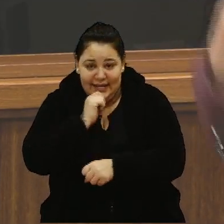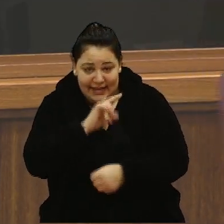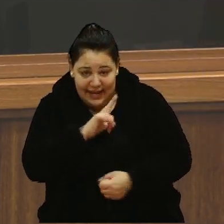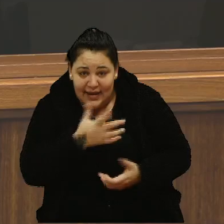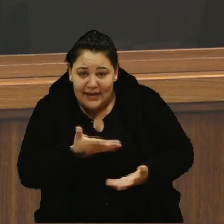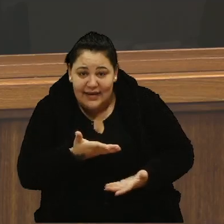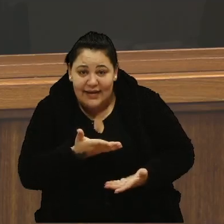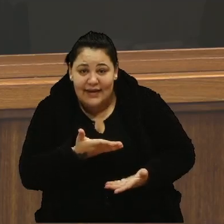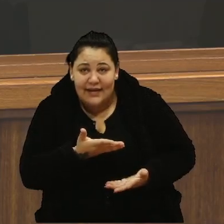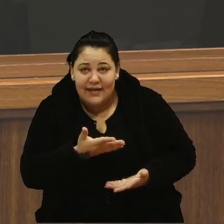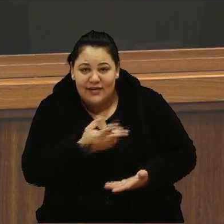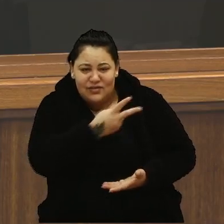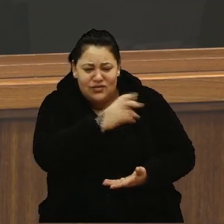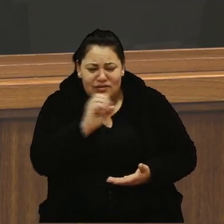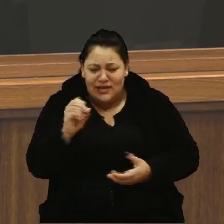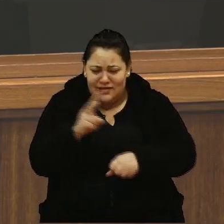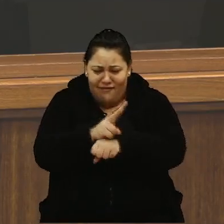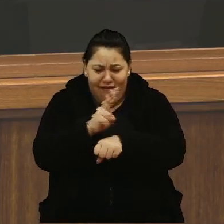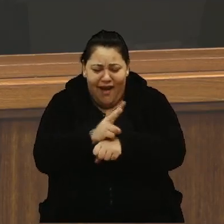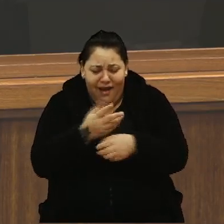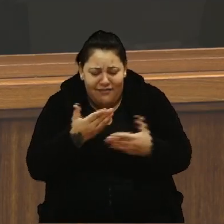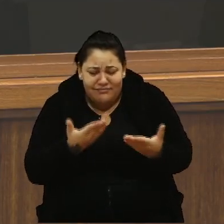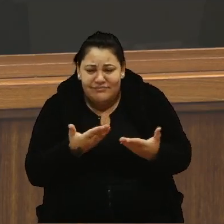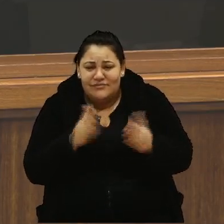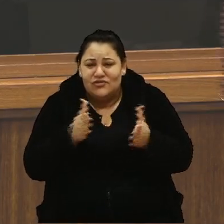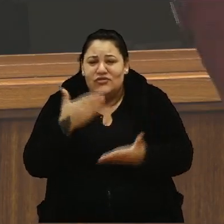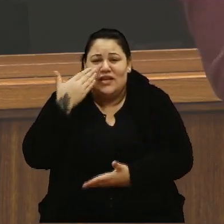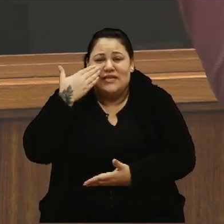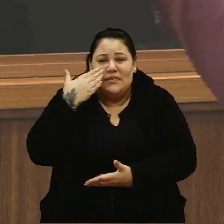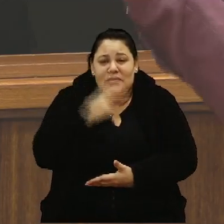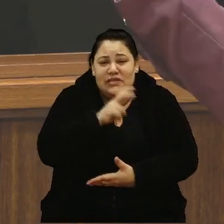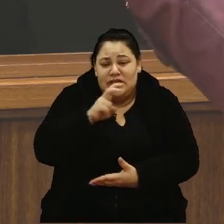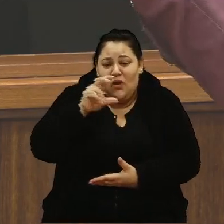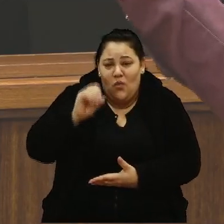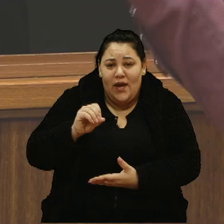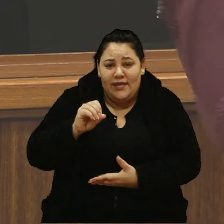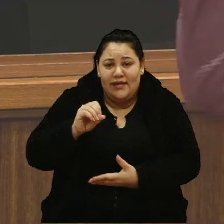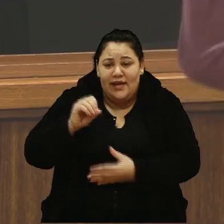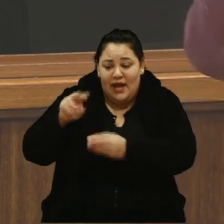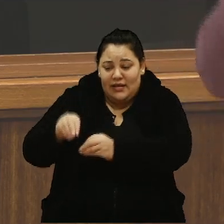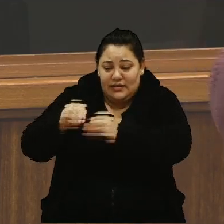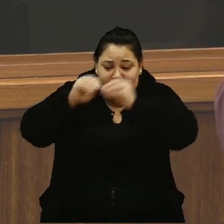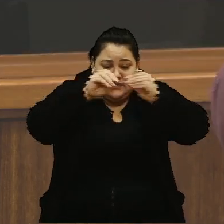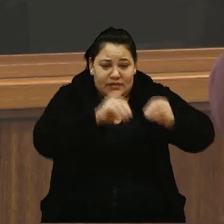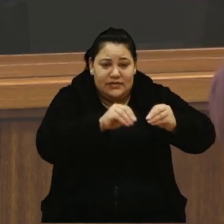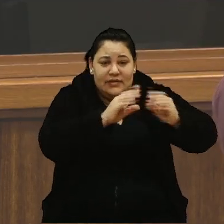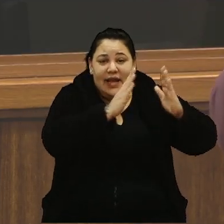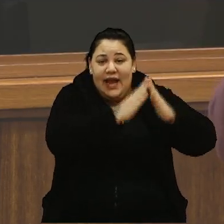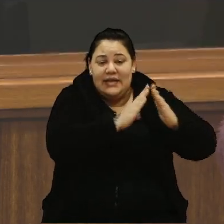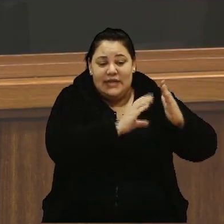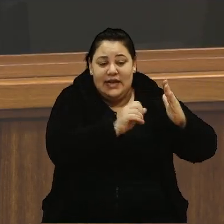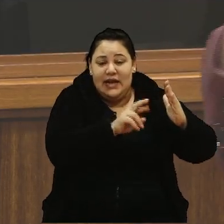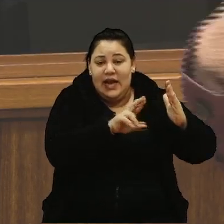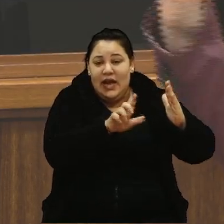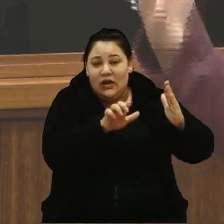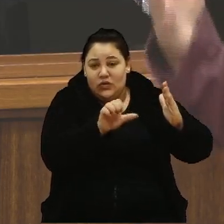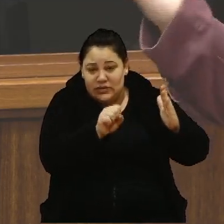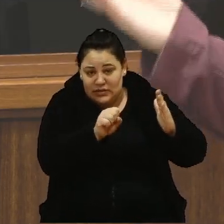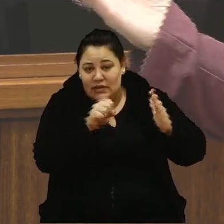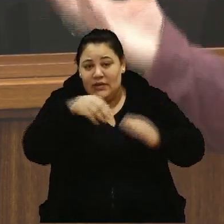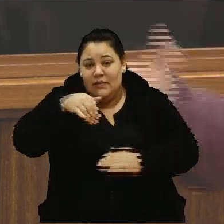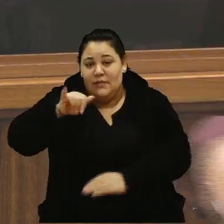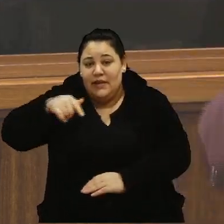mesmo assim, 200 vagas, a gente sabe que pelo menos 50 foram a transferência da Carlos Miguel para ali. Então, já